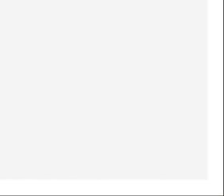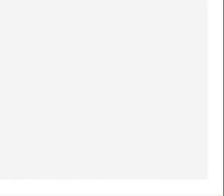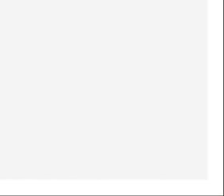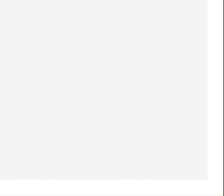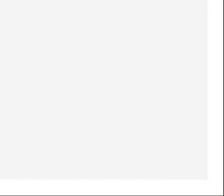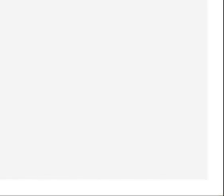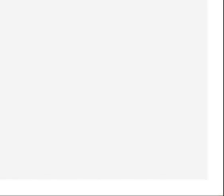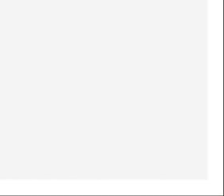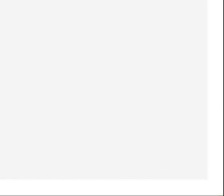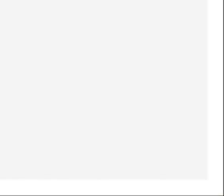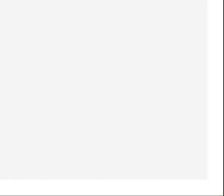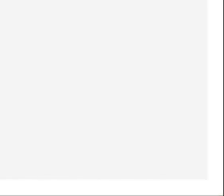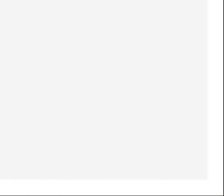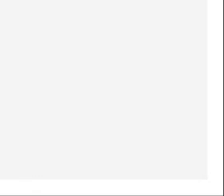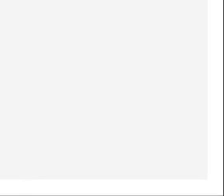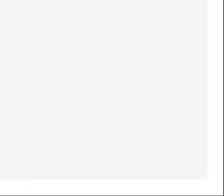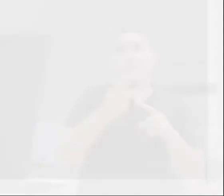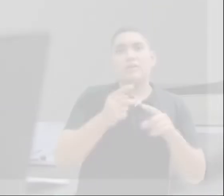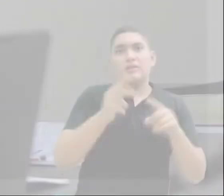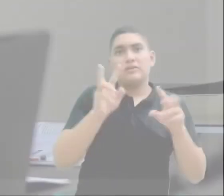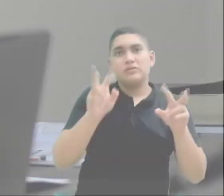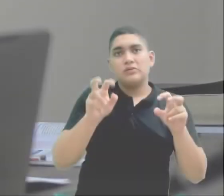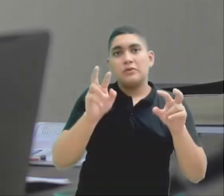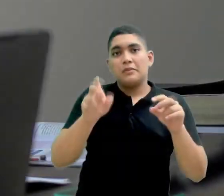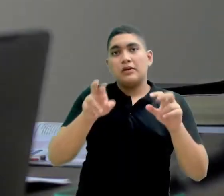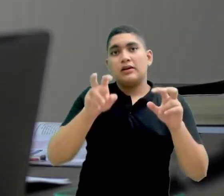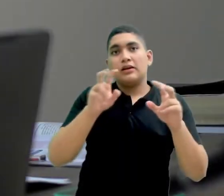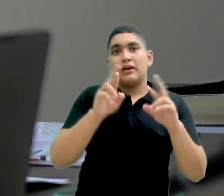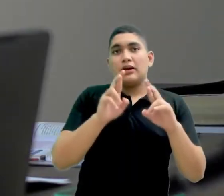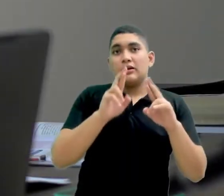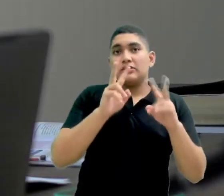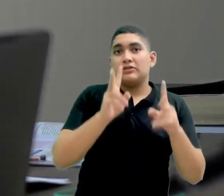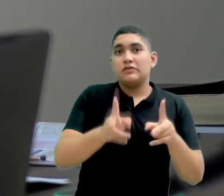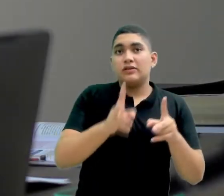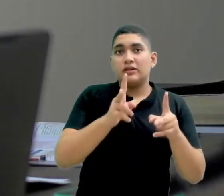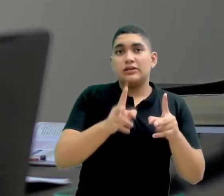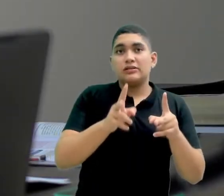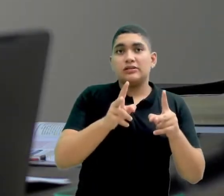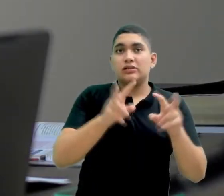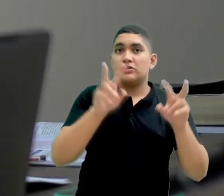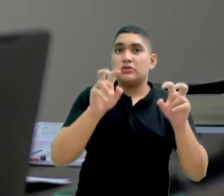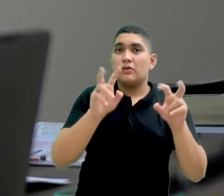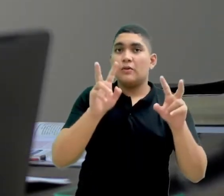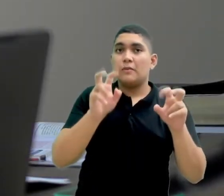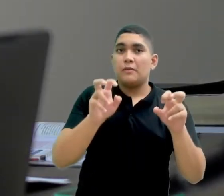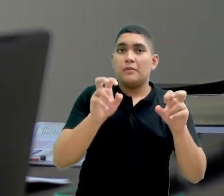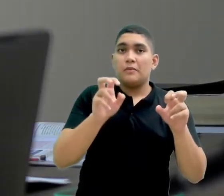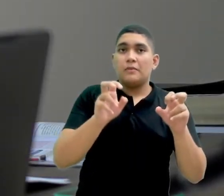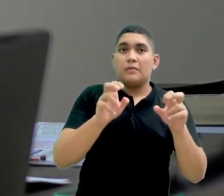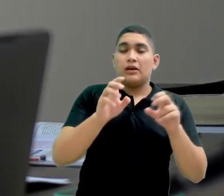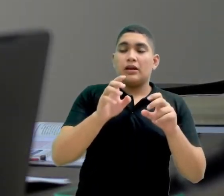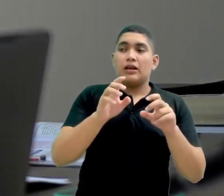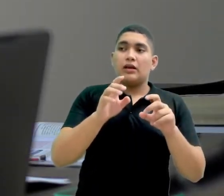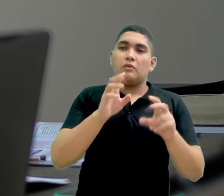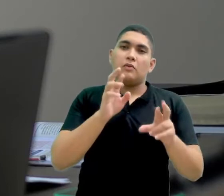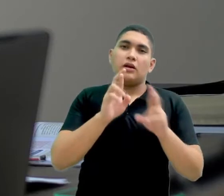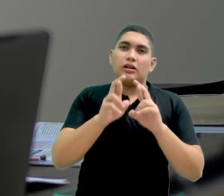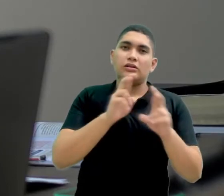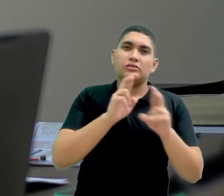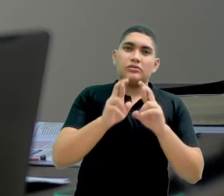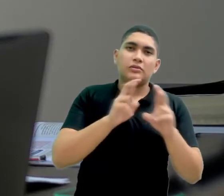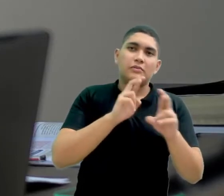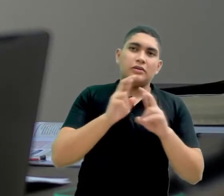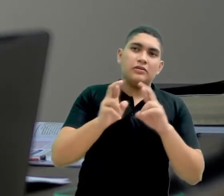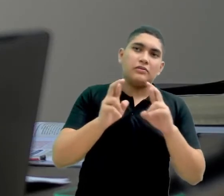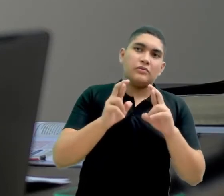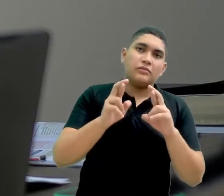justamente acerca, em perspectivas diferentes, acerca dessa questão do relacionamento interpessoal, onde nós